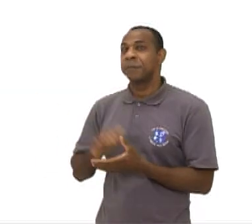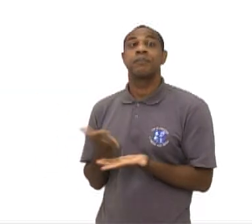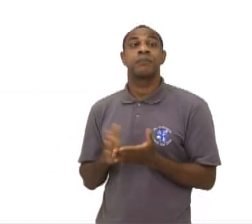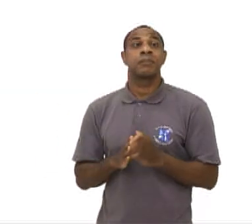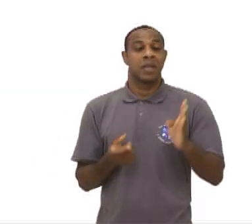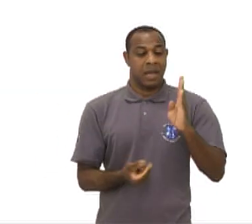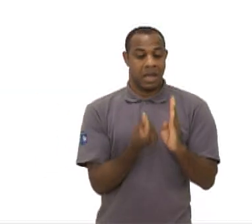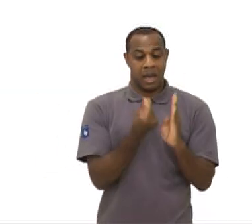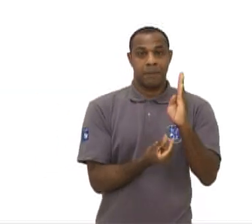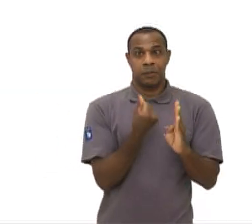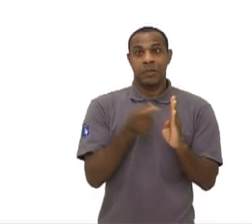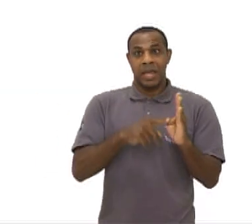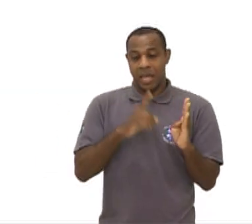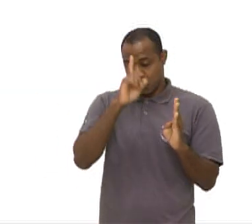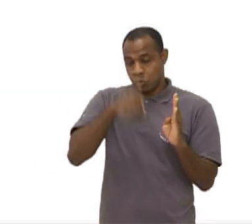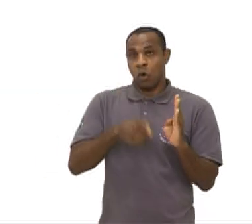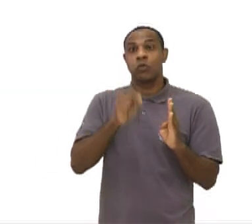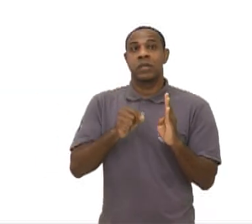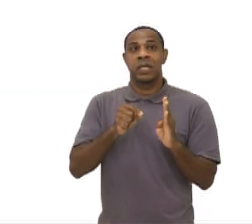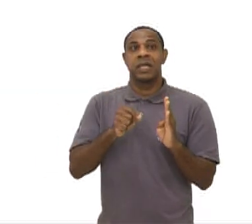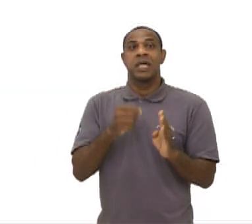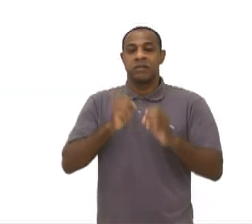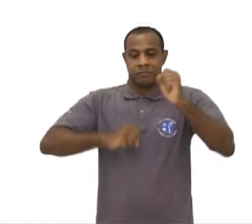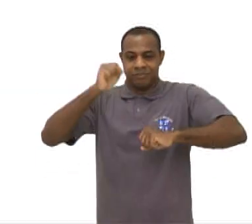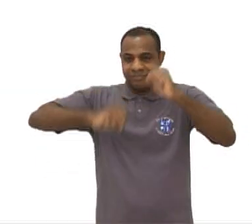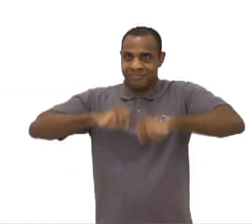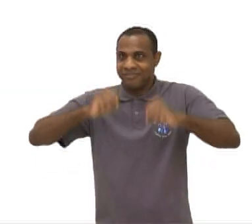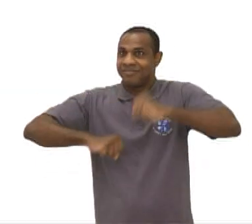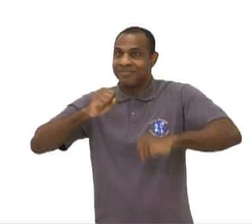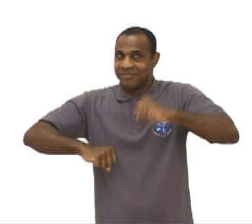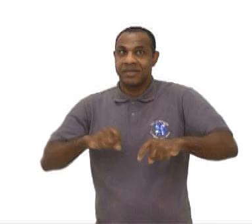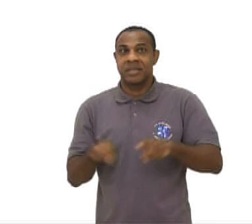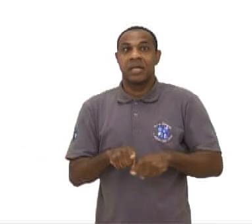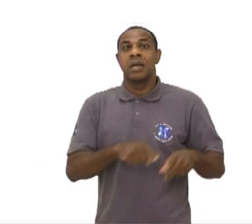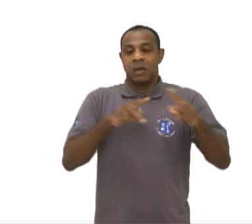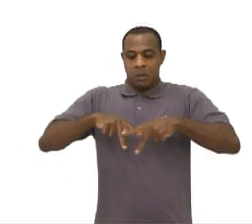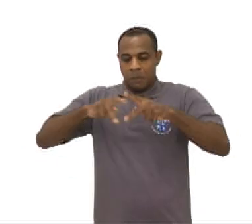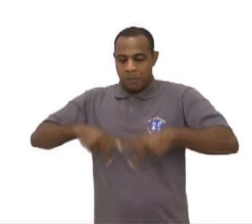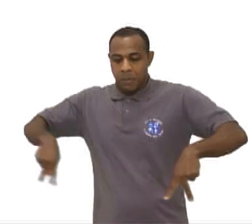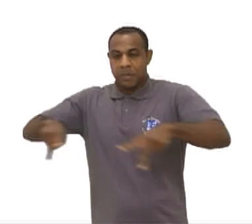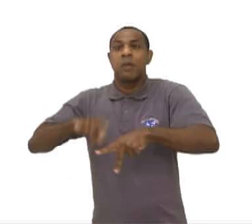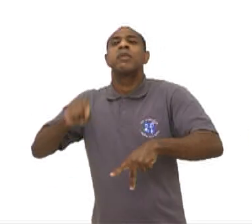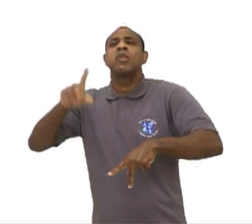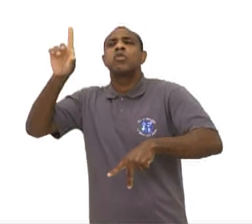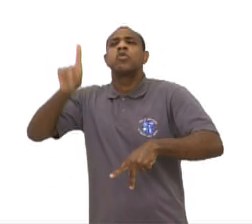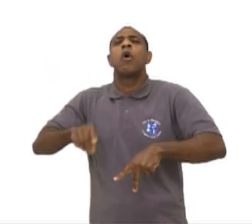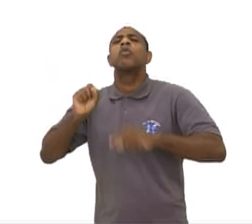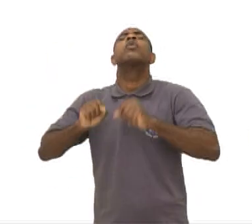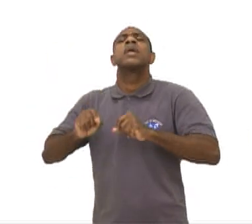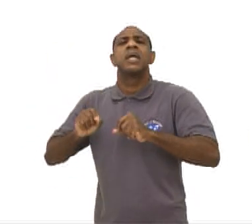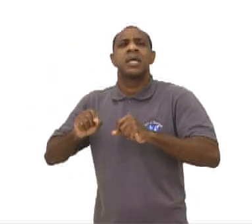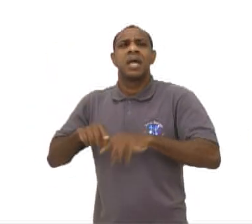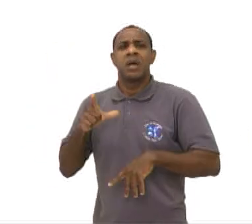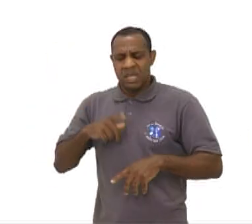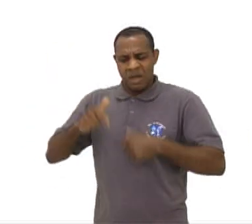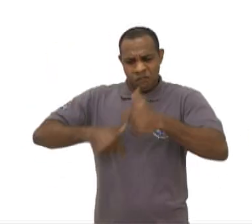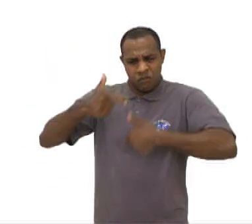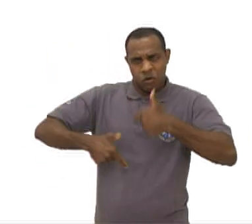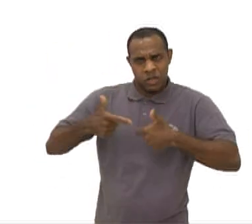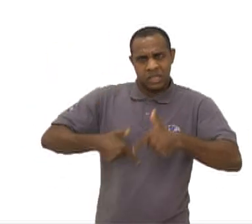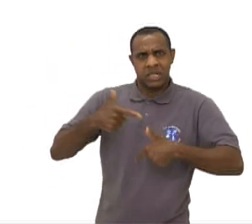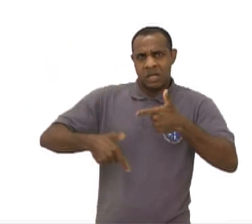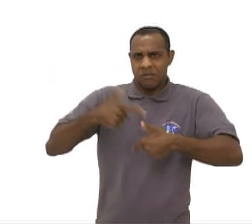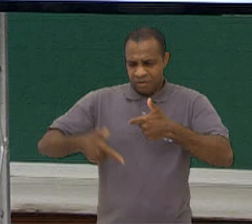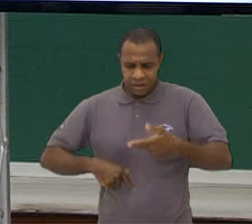burguesia é dona dos meios de produção, como as fábricas. Já o proletariado, do que ele é dono? Letra A, da sua força de trabalho ou